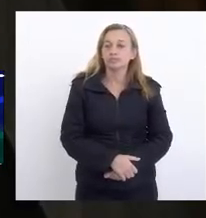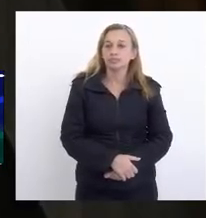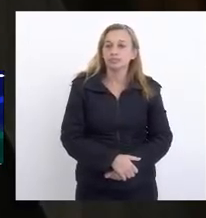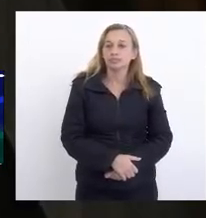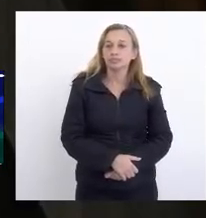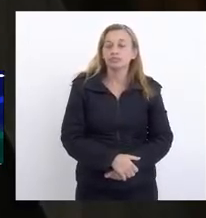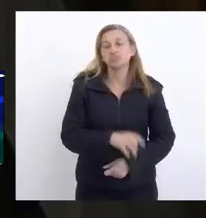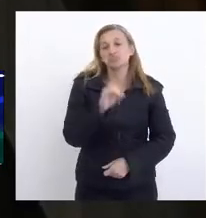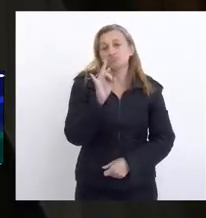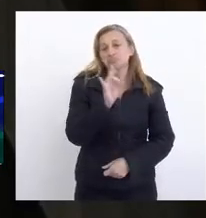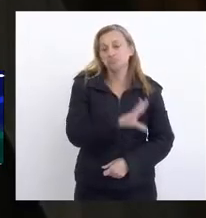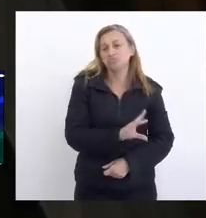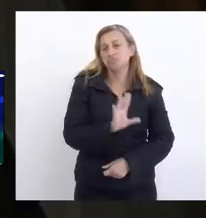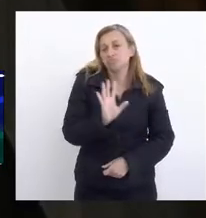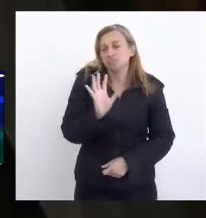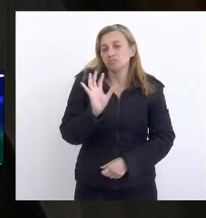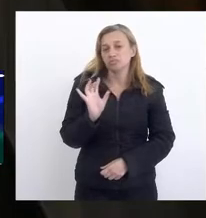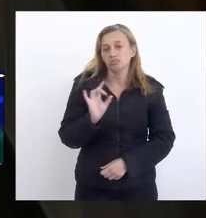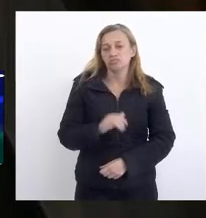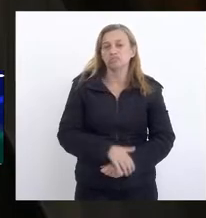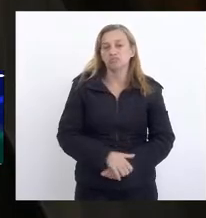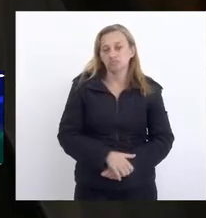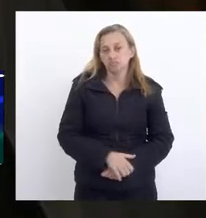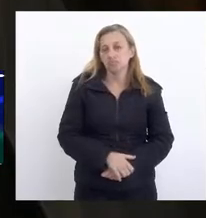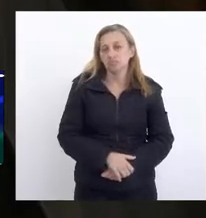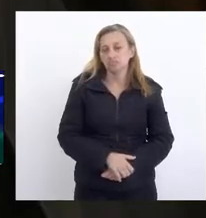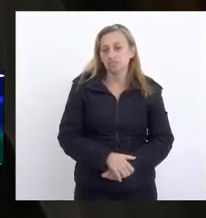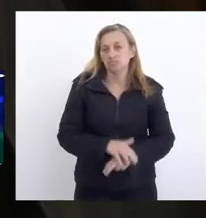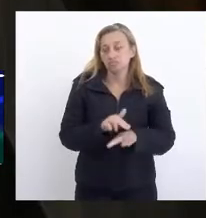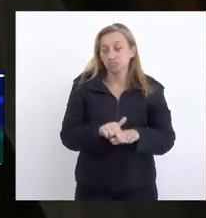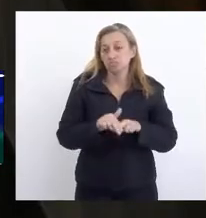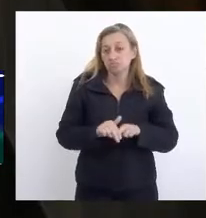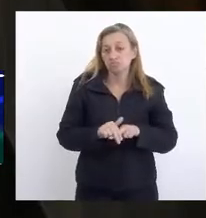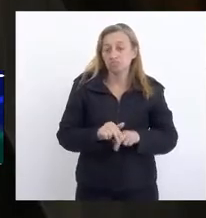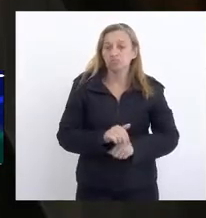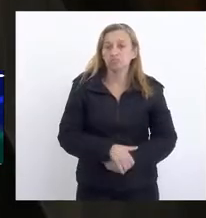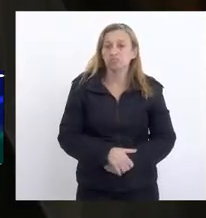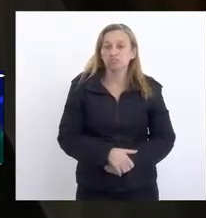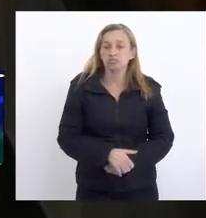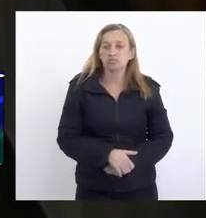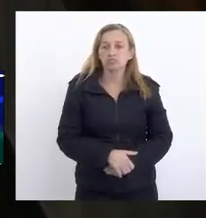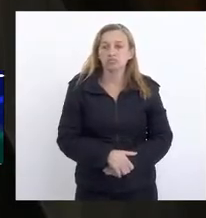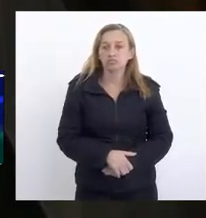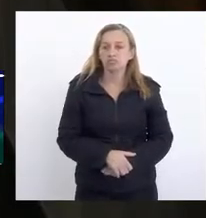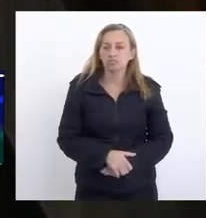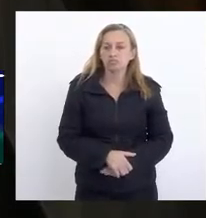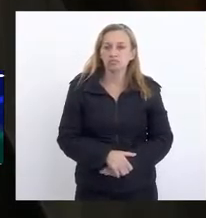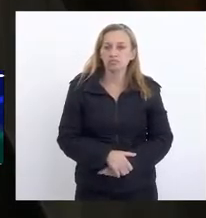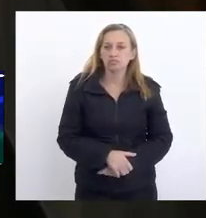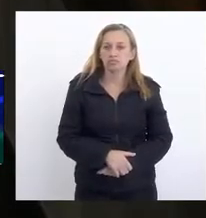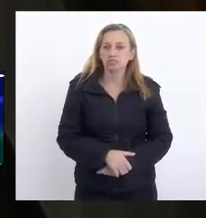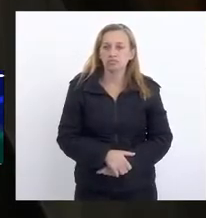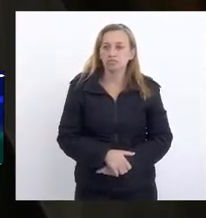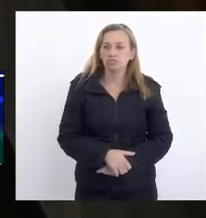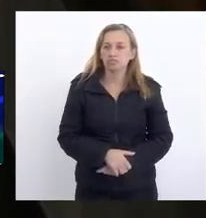Por um único motivo, senhora presidente, pelas posições exacerbadas